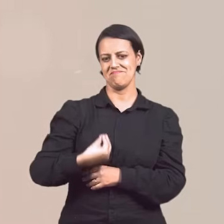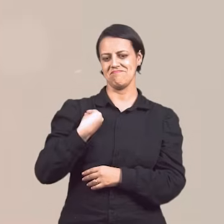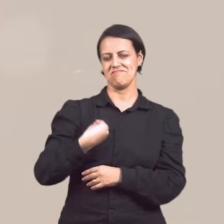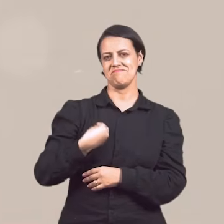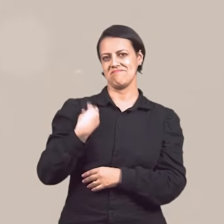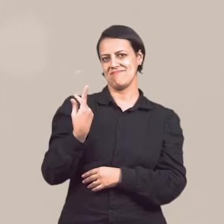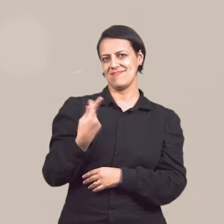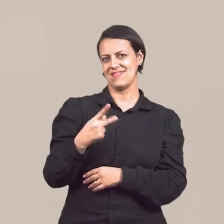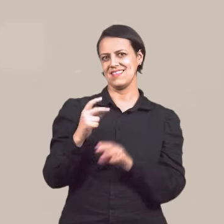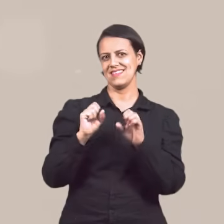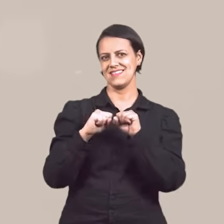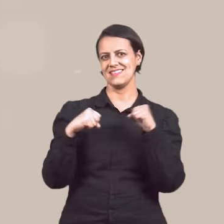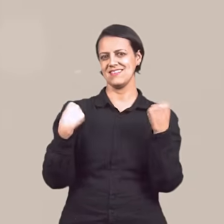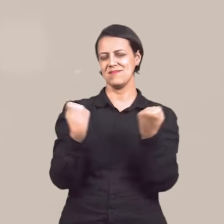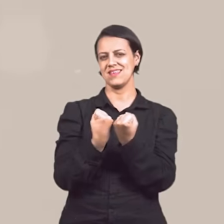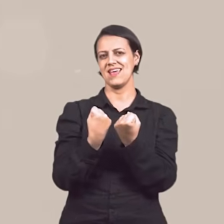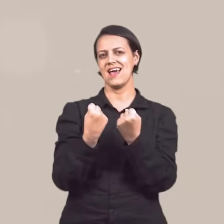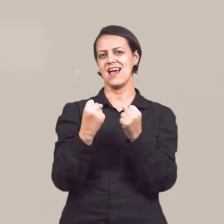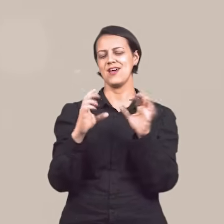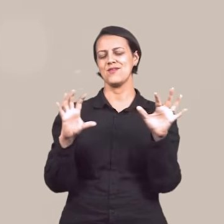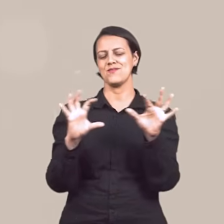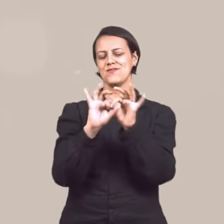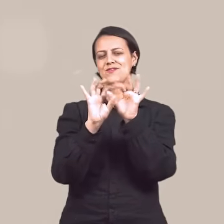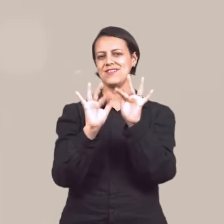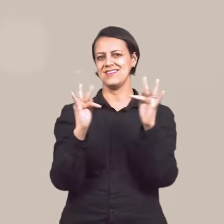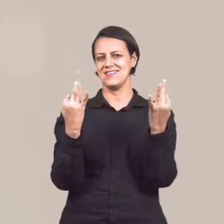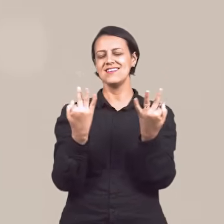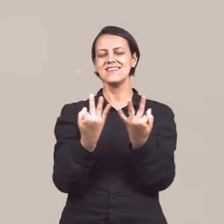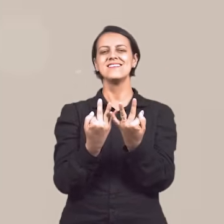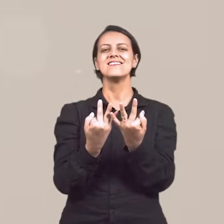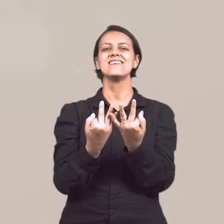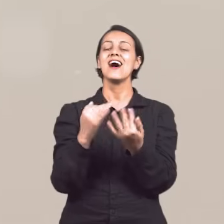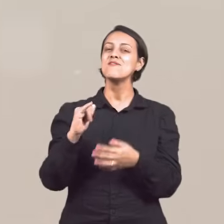pastor Abel. Estamos aqui no Manaim de Domingos